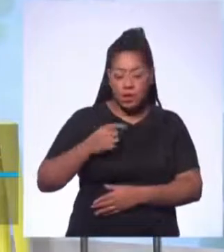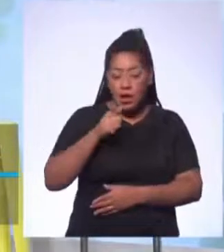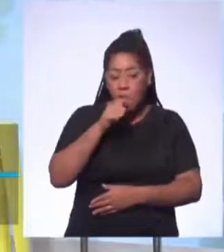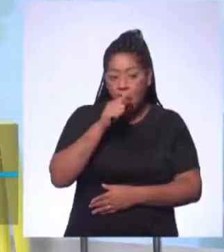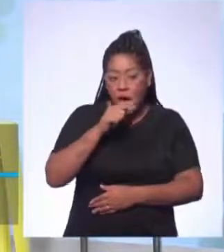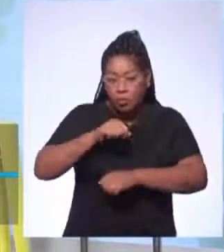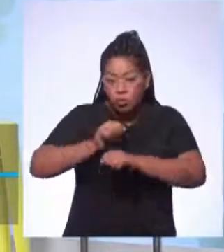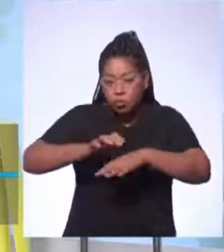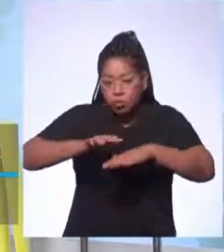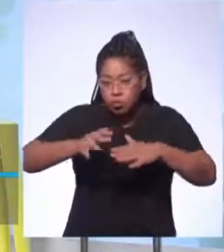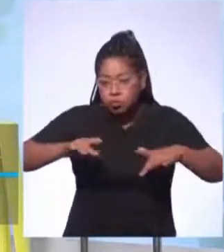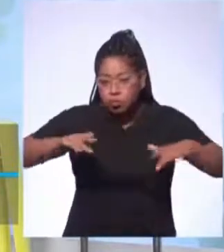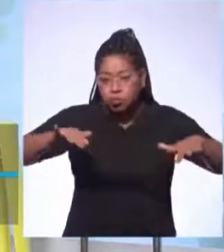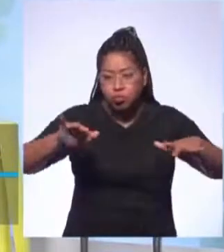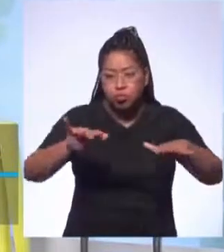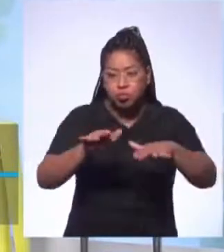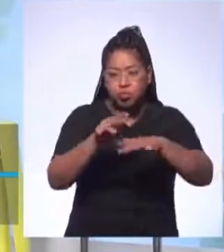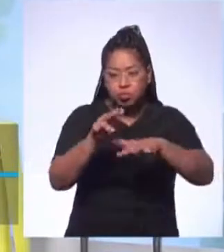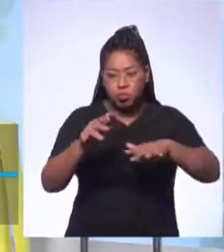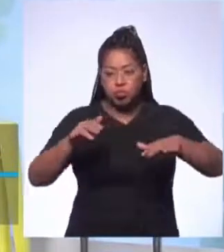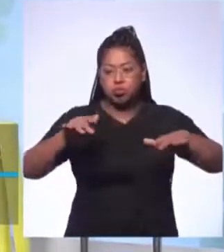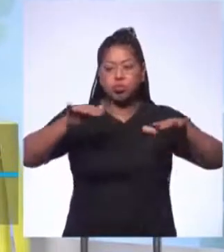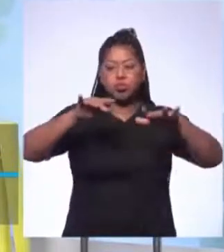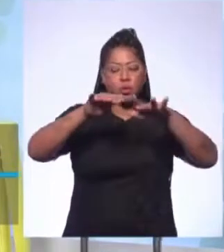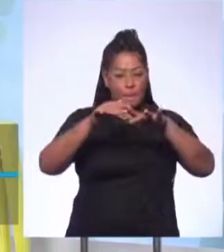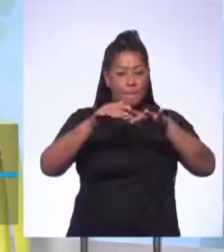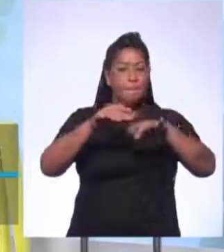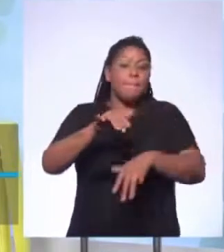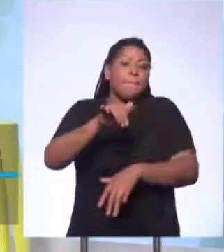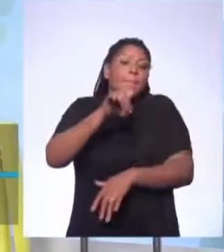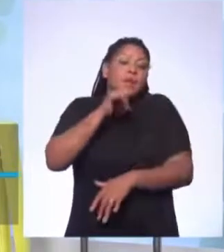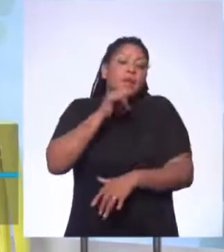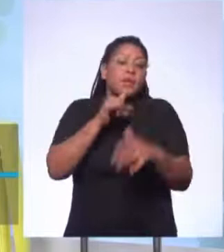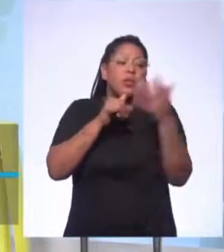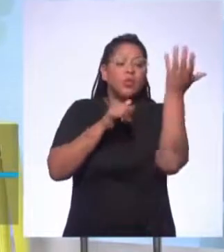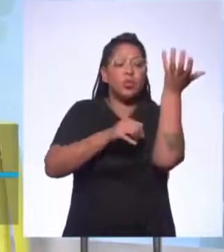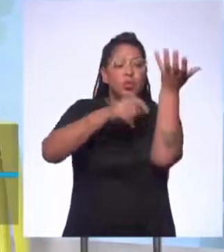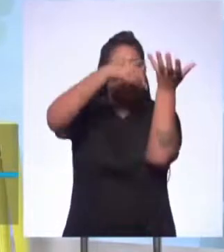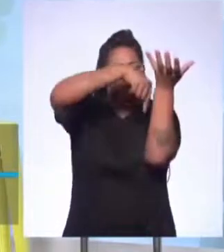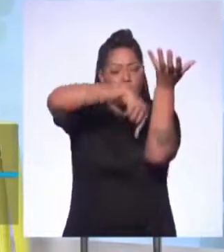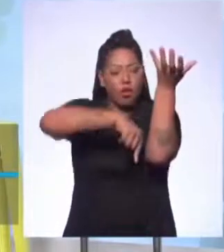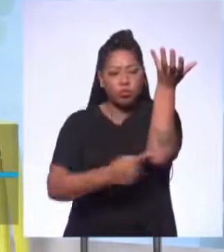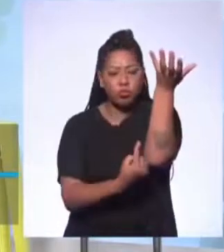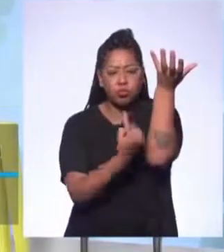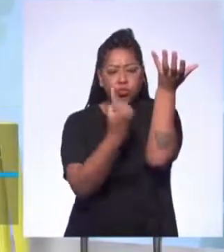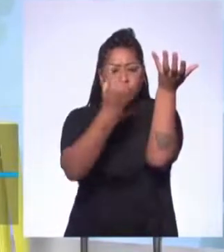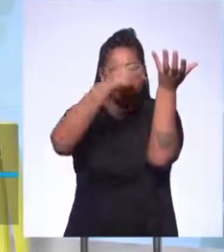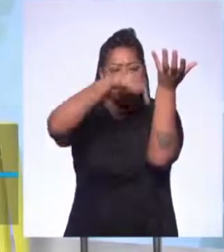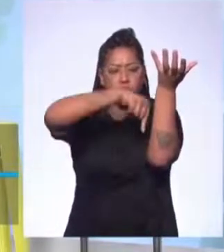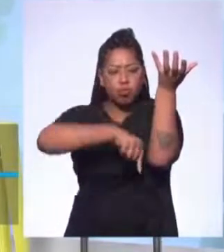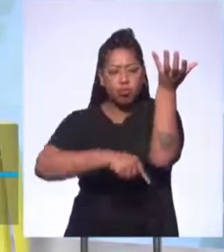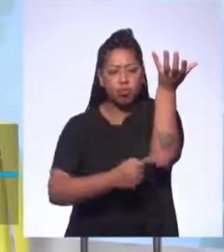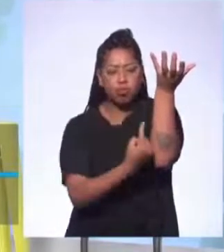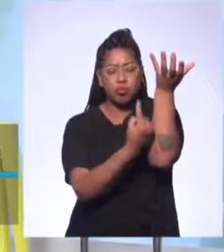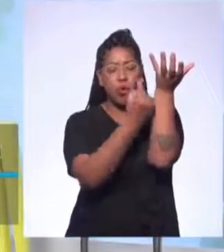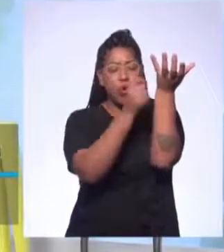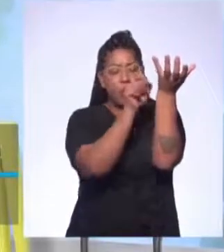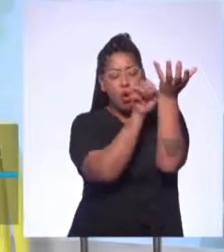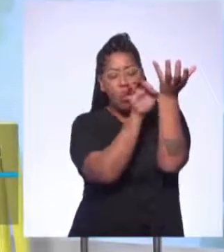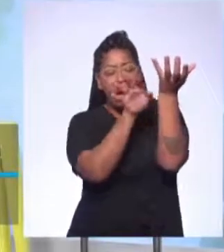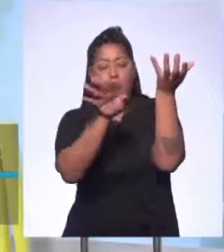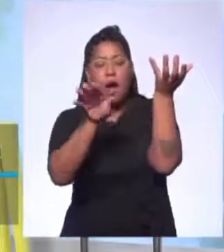sua atividade no fitoplâncton, elas absorvem o gás carbônico e eliminam o